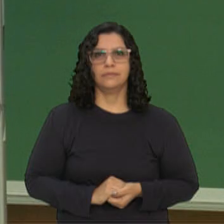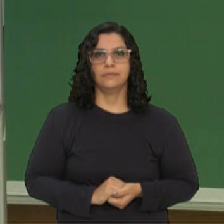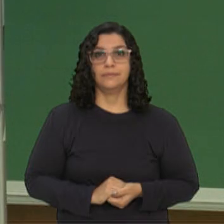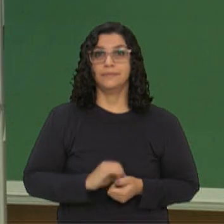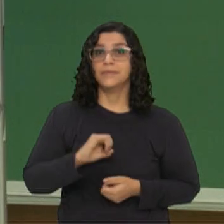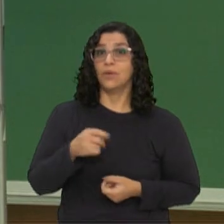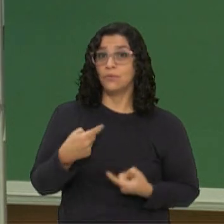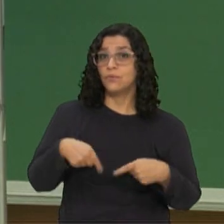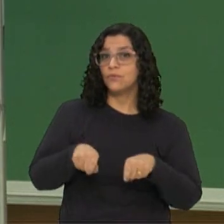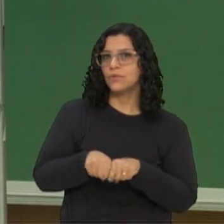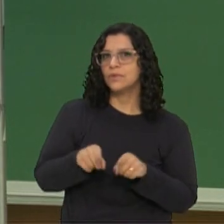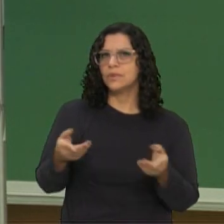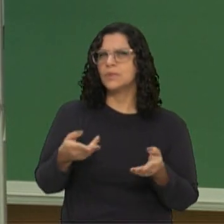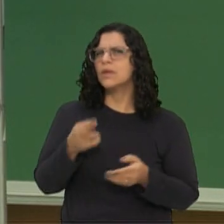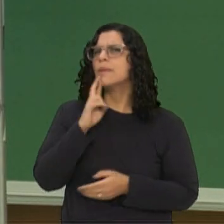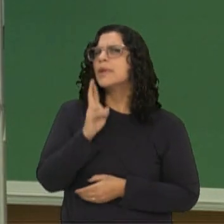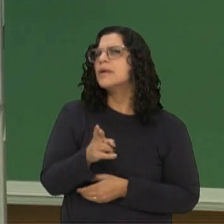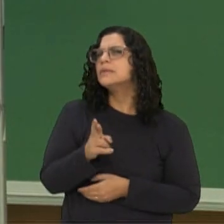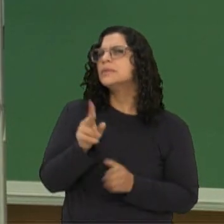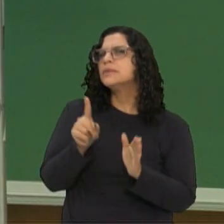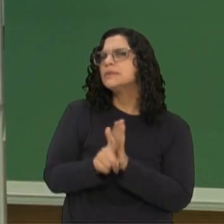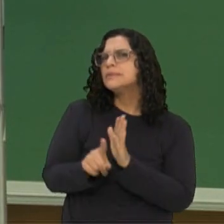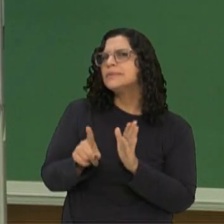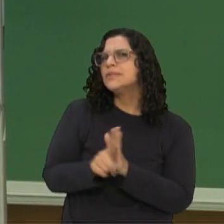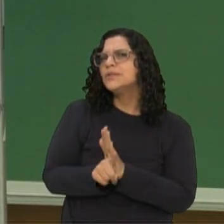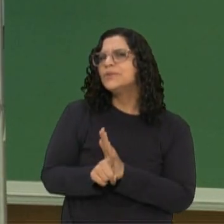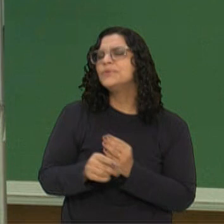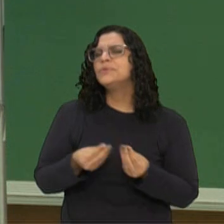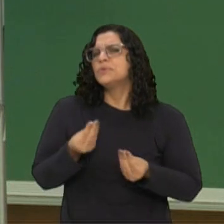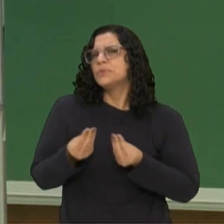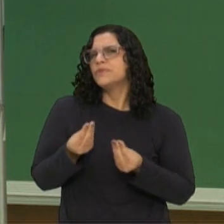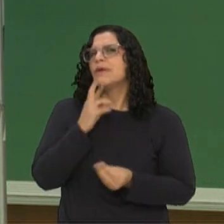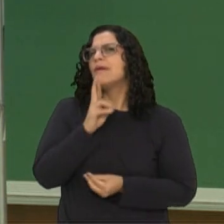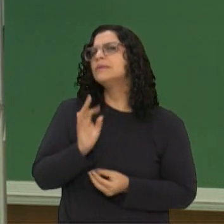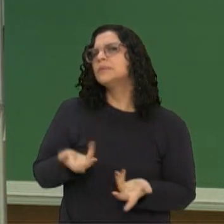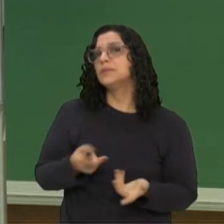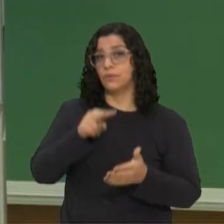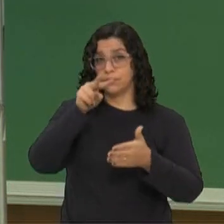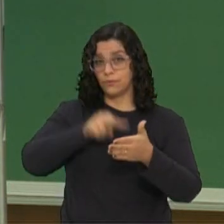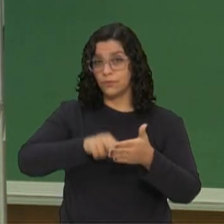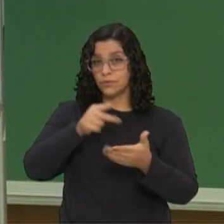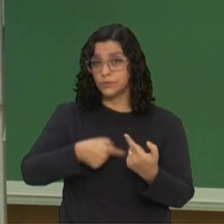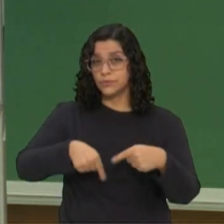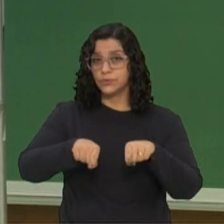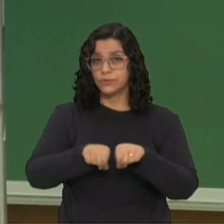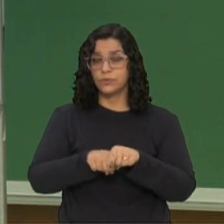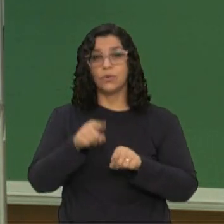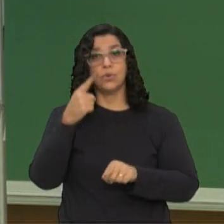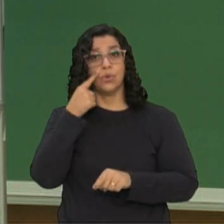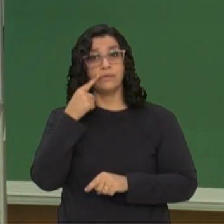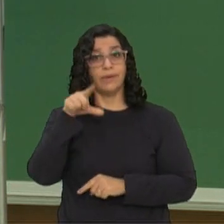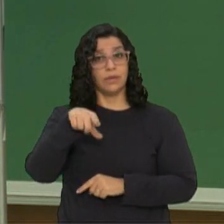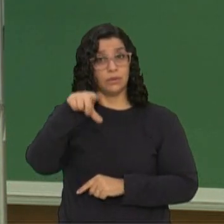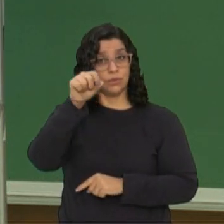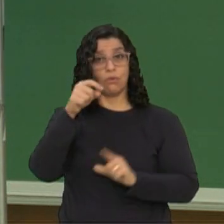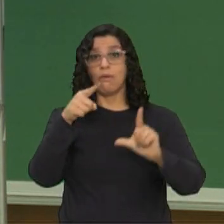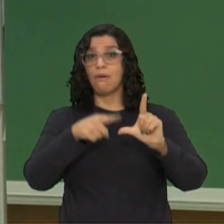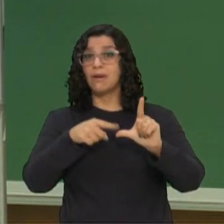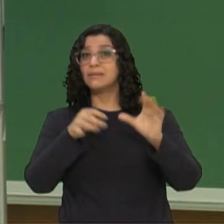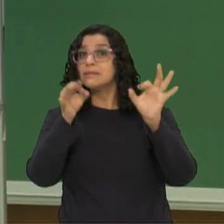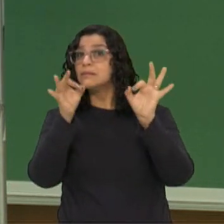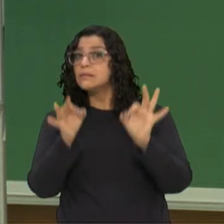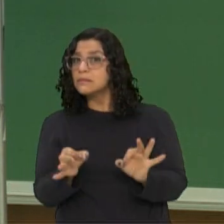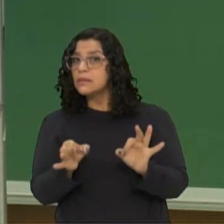Oi, pessoal, voltamos aqui no, na solução do teste, na resolução do quiz. Então, vou ler de novo aqui. Assinale a alternativa